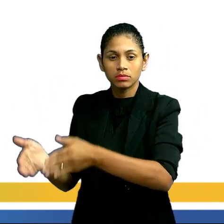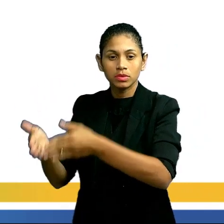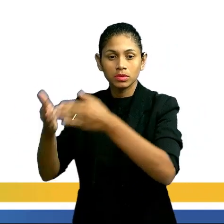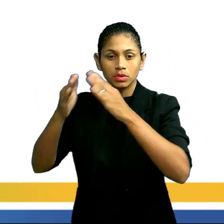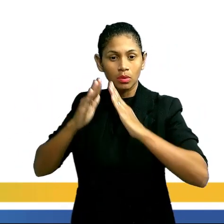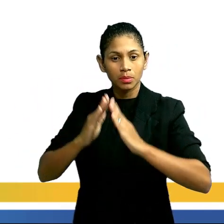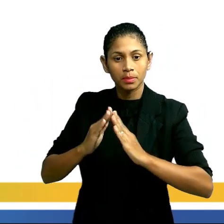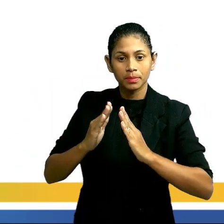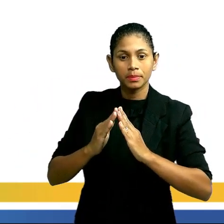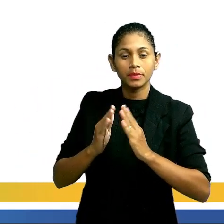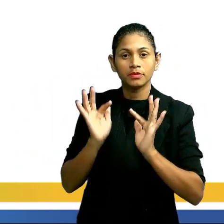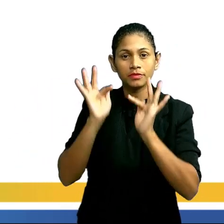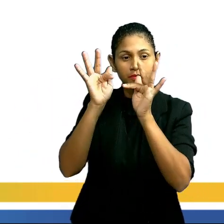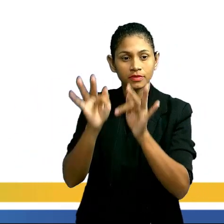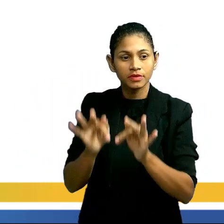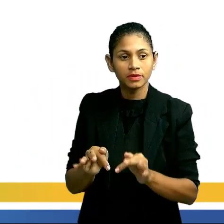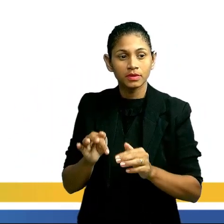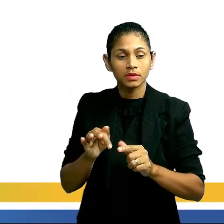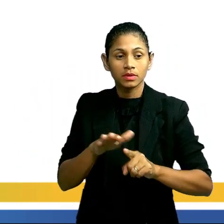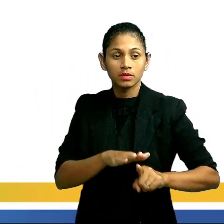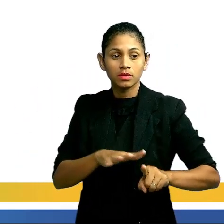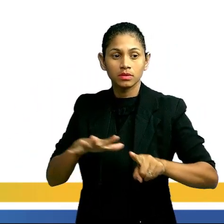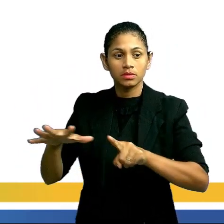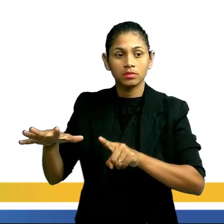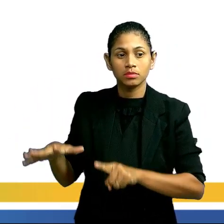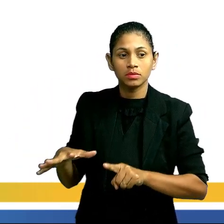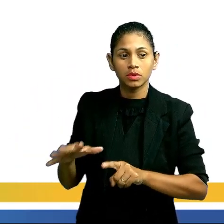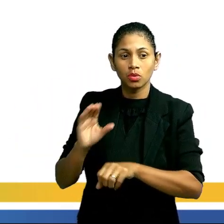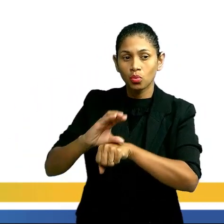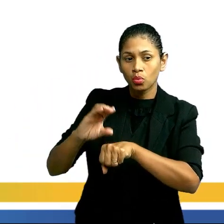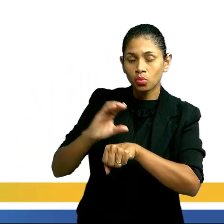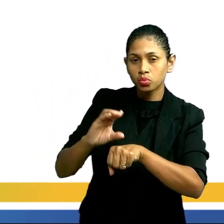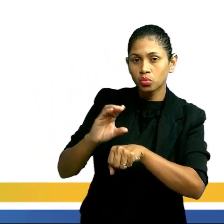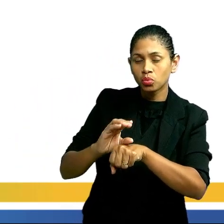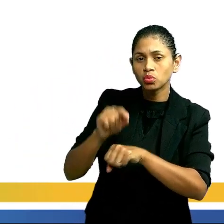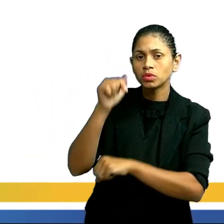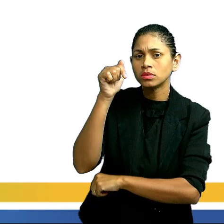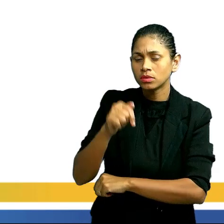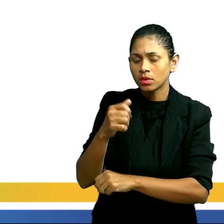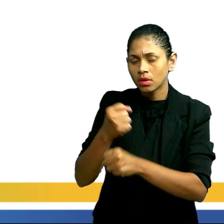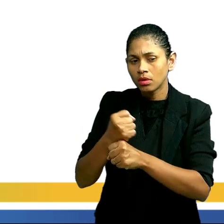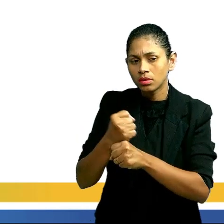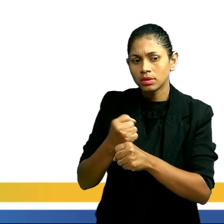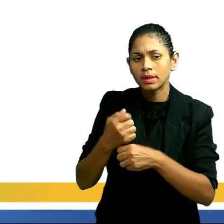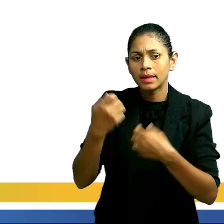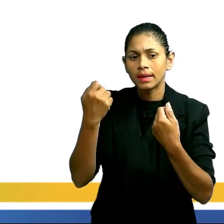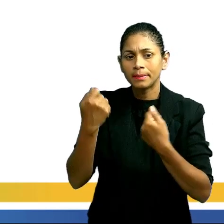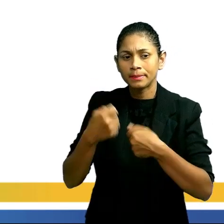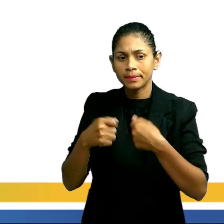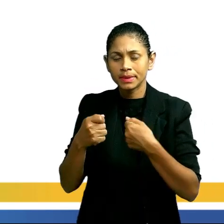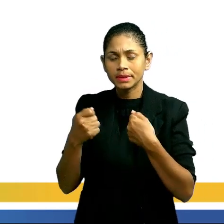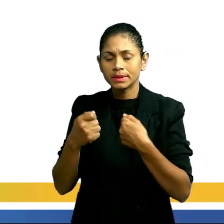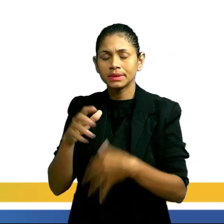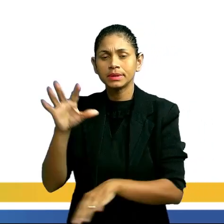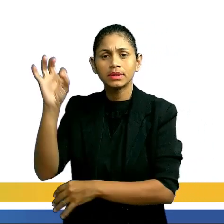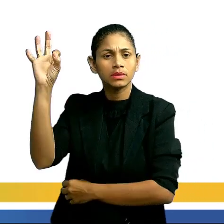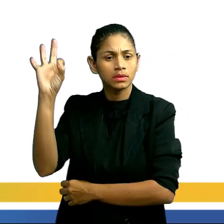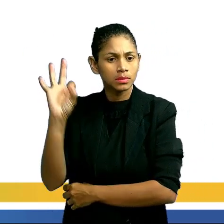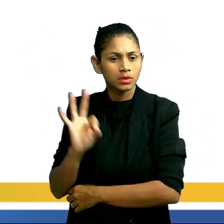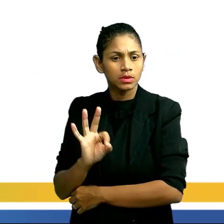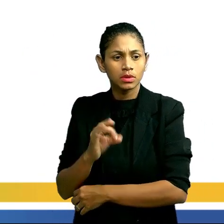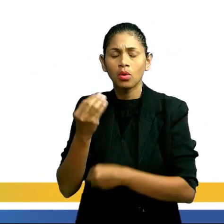as alternativas aí, que é a porcentagem. Alternativa A, 4,6%, alternativa